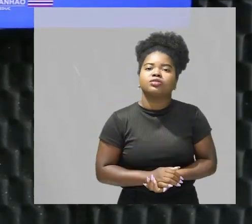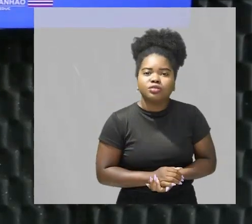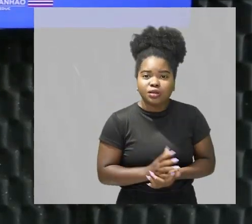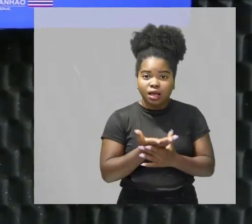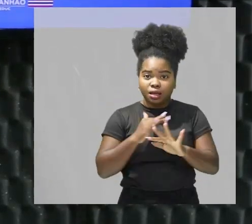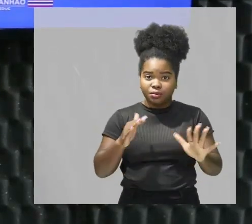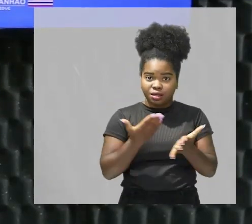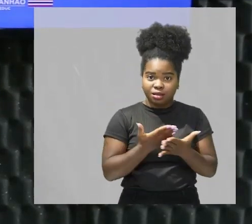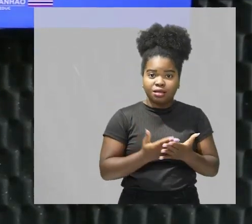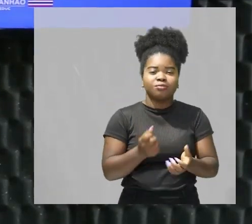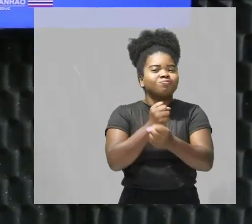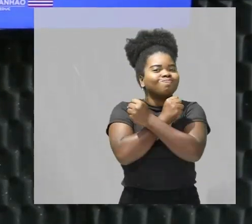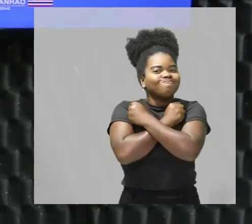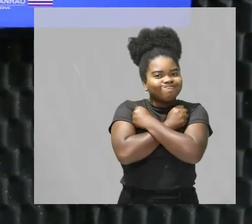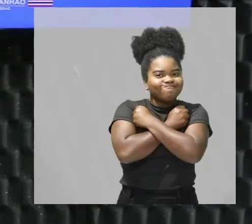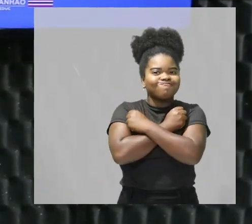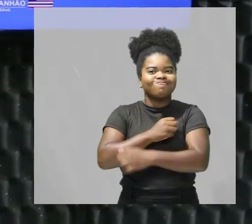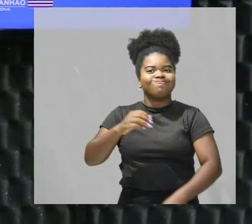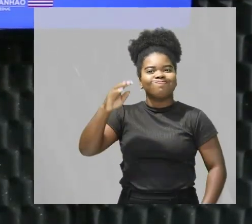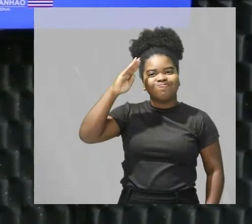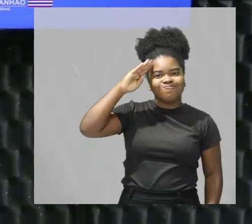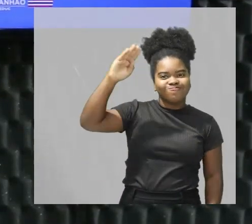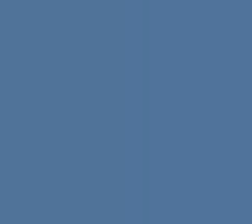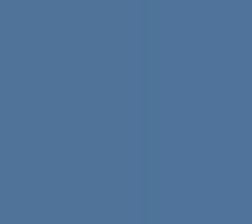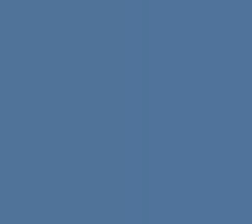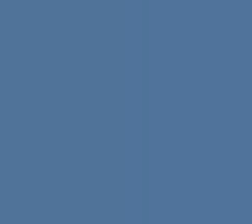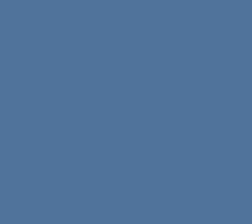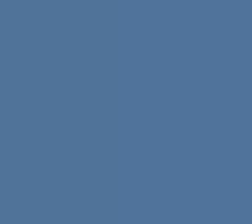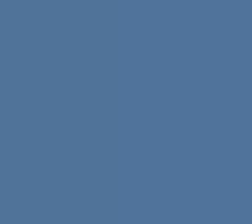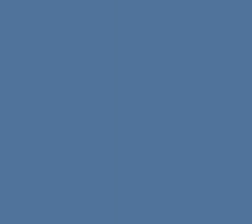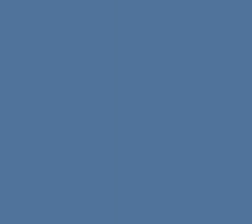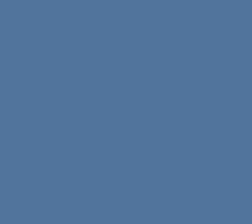por aqui, forte abraço a todos. Valeu!